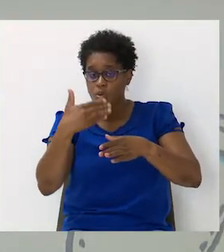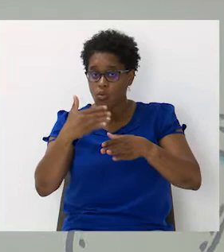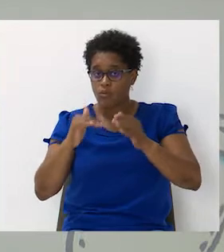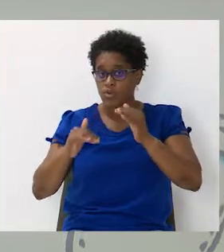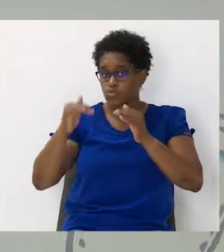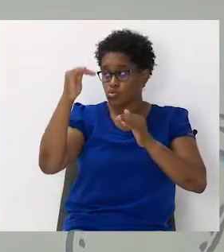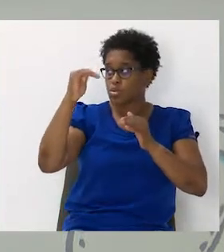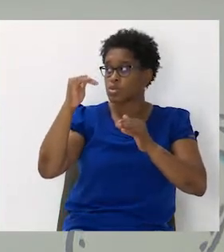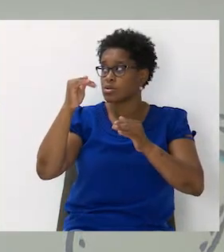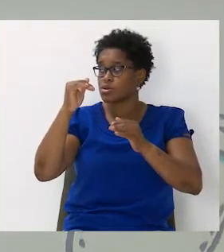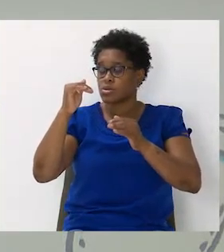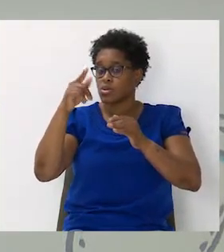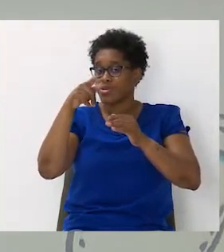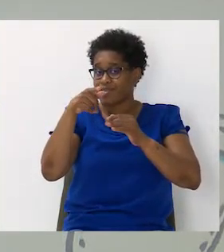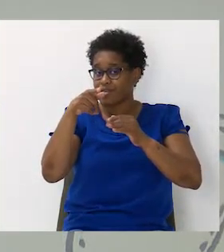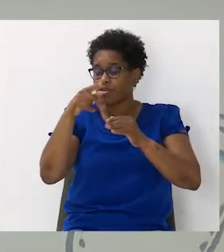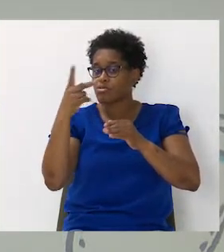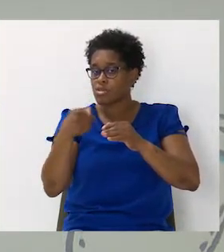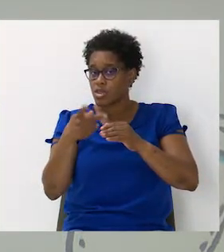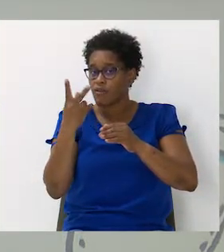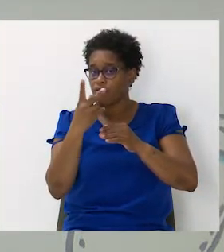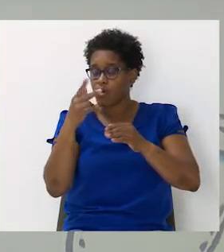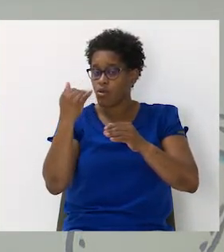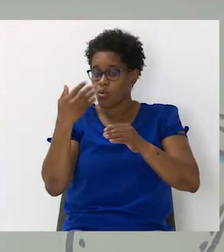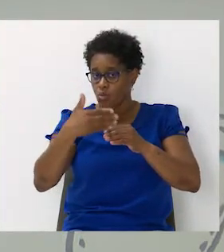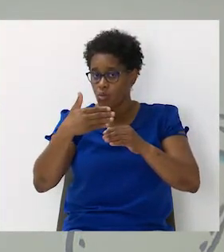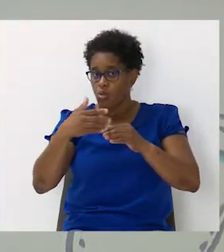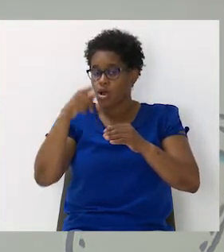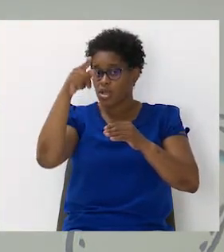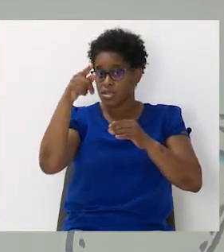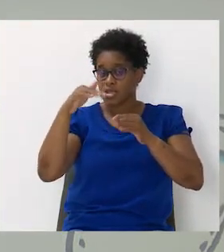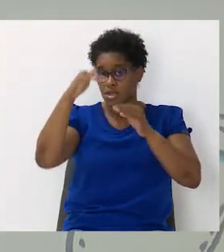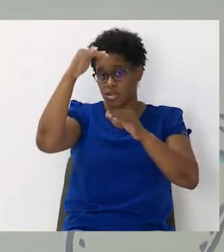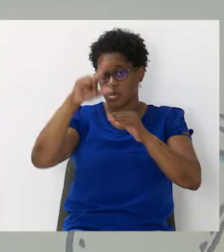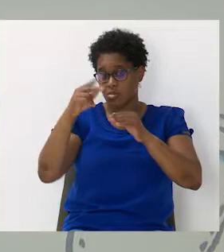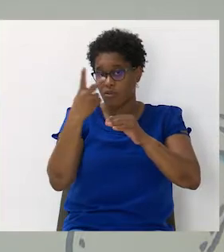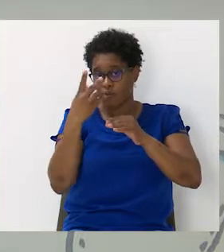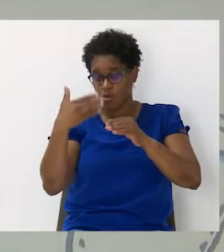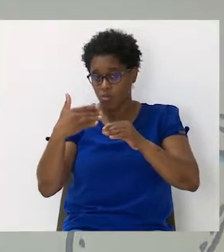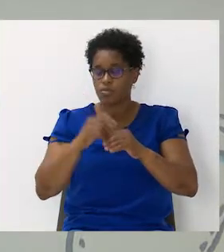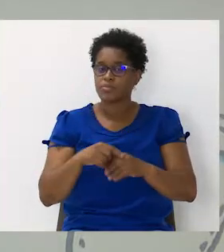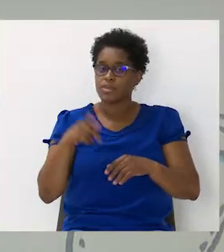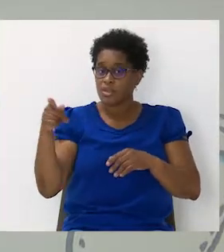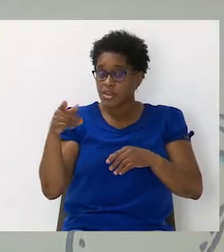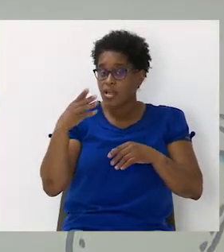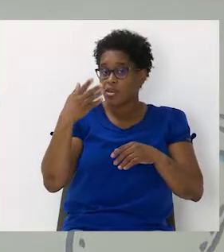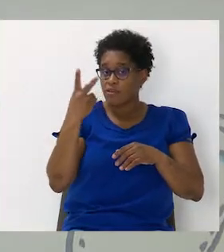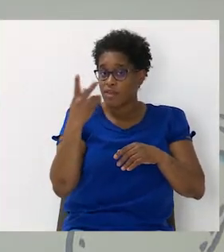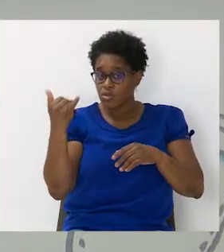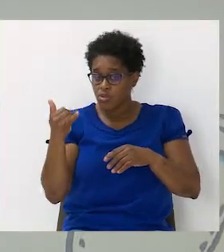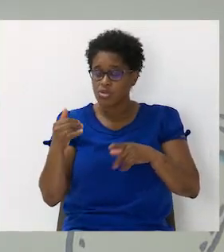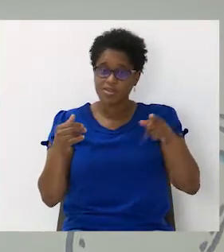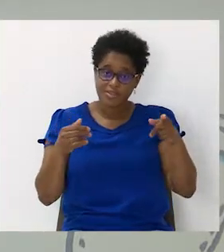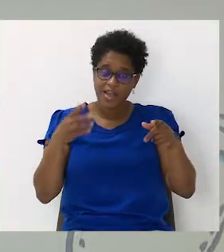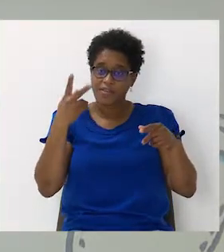Então, vamos ter V1, aqui em cima também é V1, dois lados paralelos. Desse lado também V2 e desse